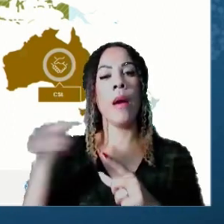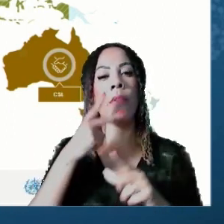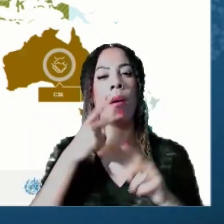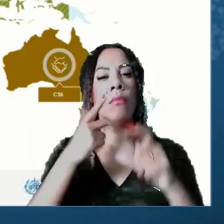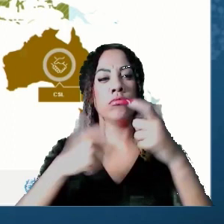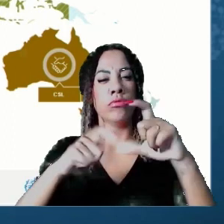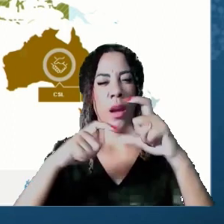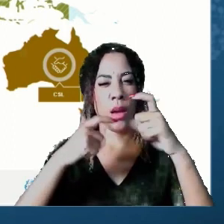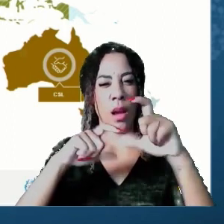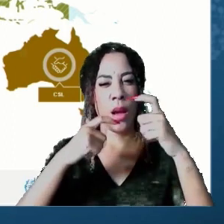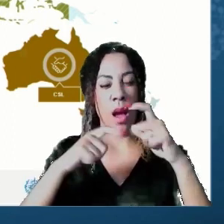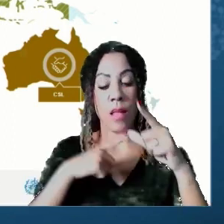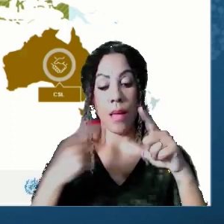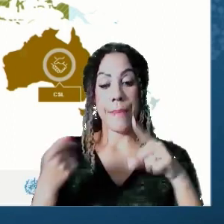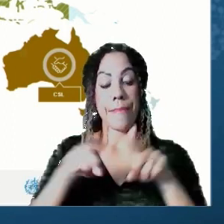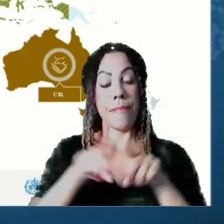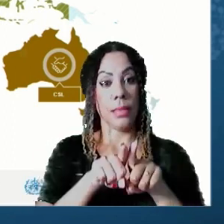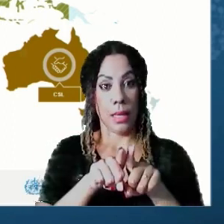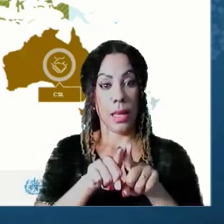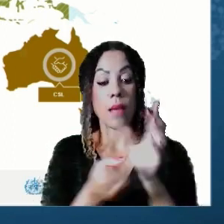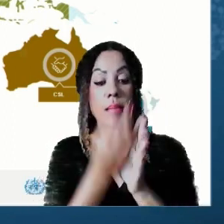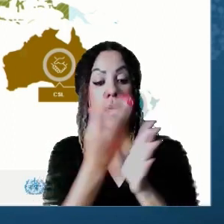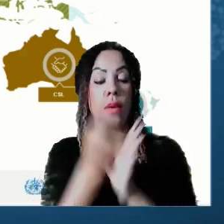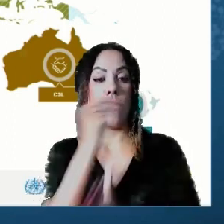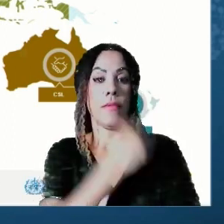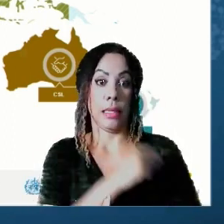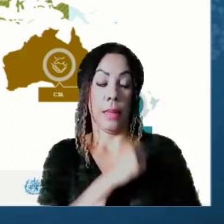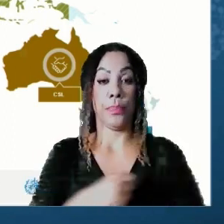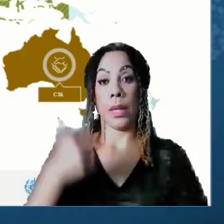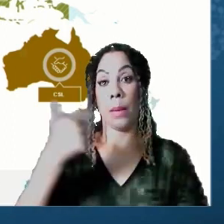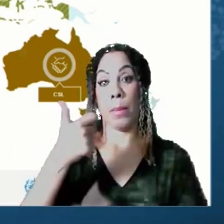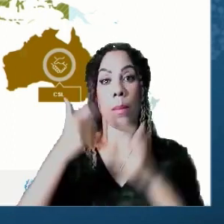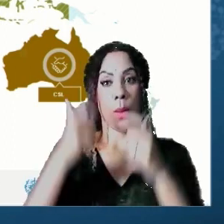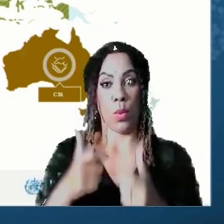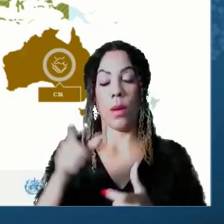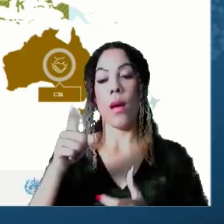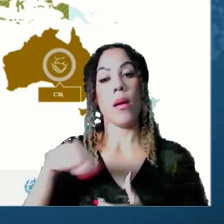sobre uma parceria produzindo a vacina, em primeiro lugar, eles